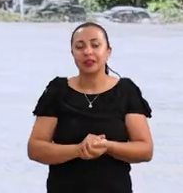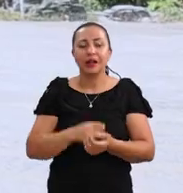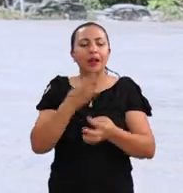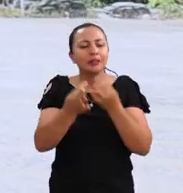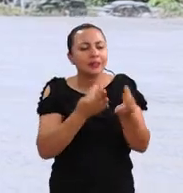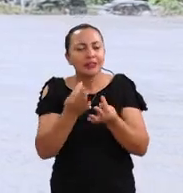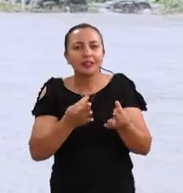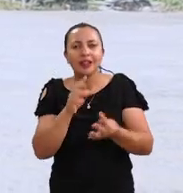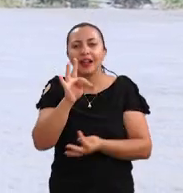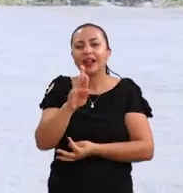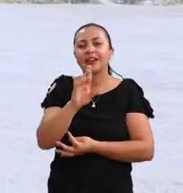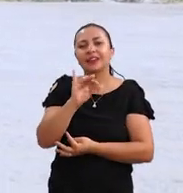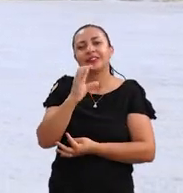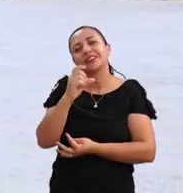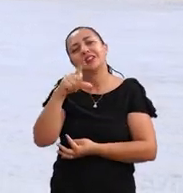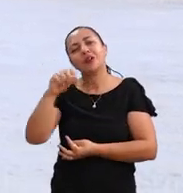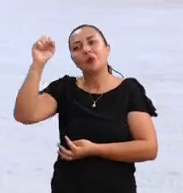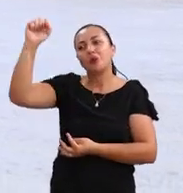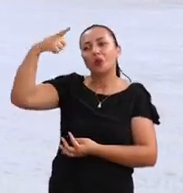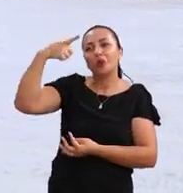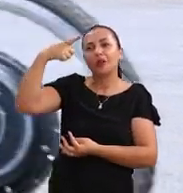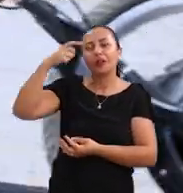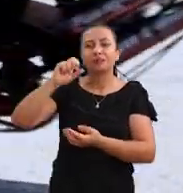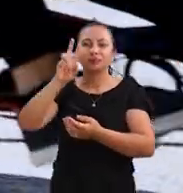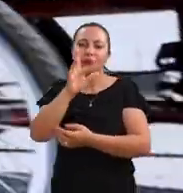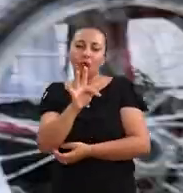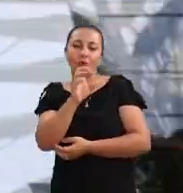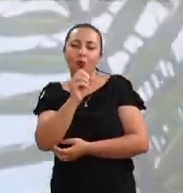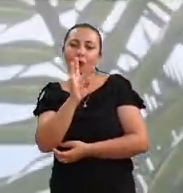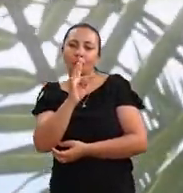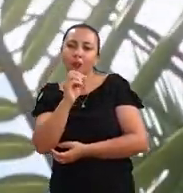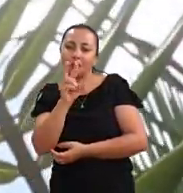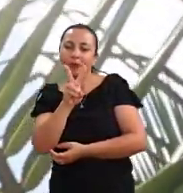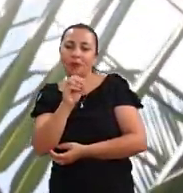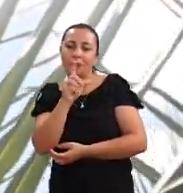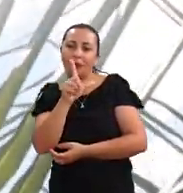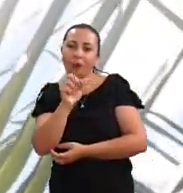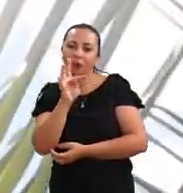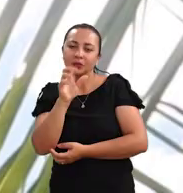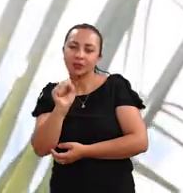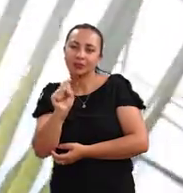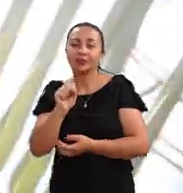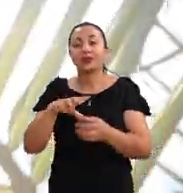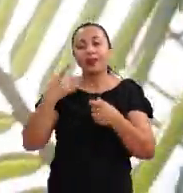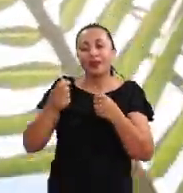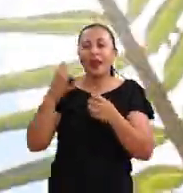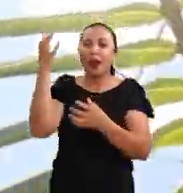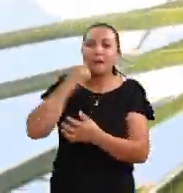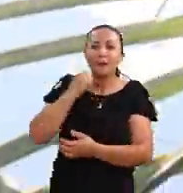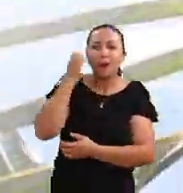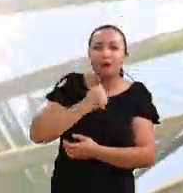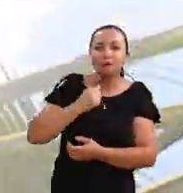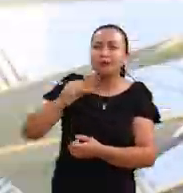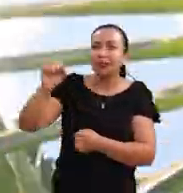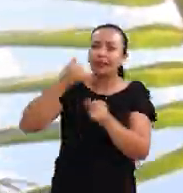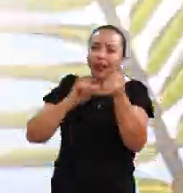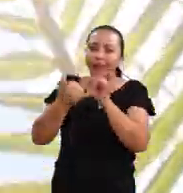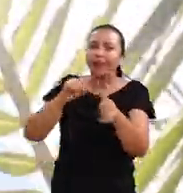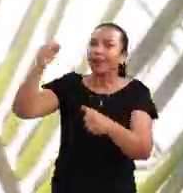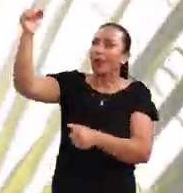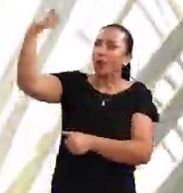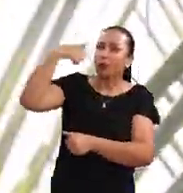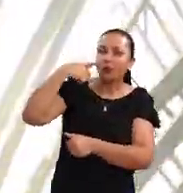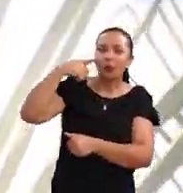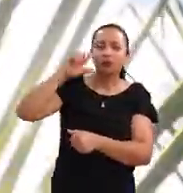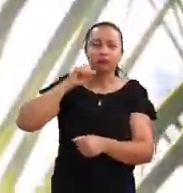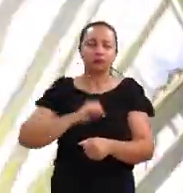atenção. Trata-se do triciclo solar fotovoltaico, um meio de transporte que aproveita a energia desse sol que